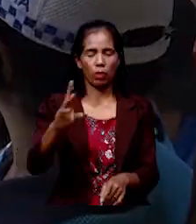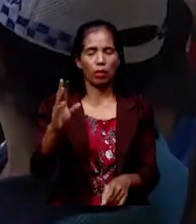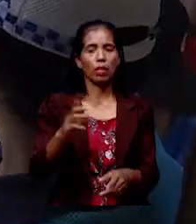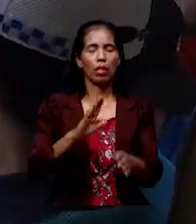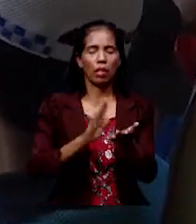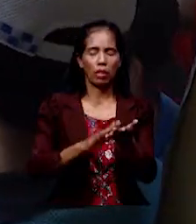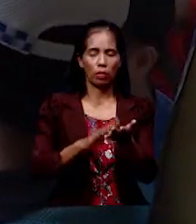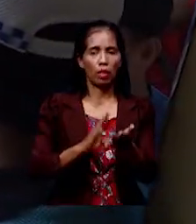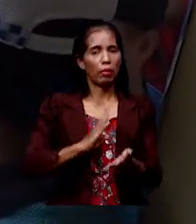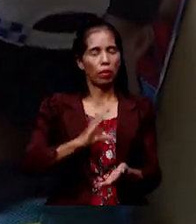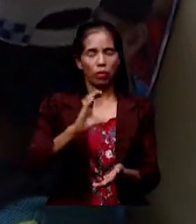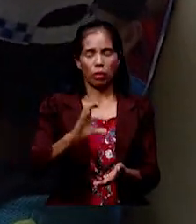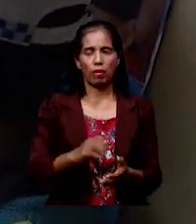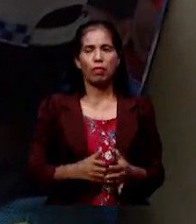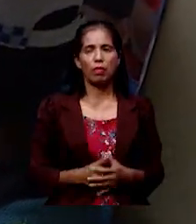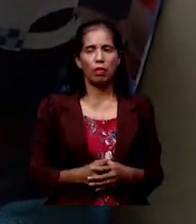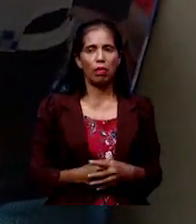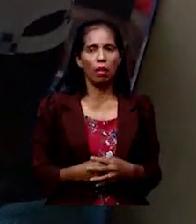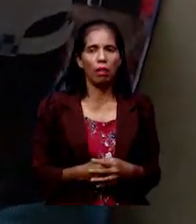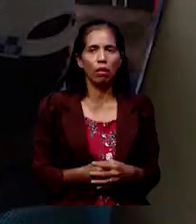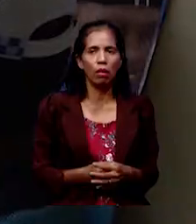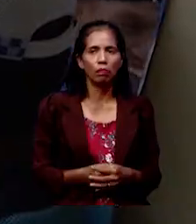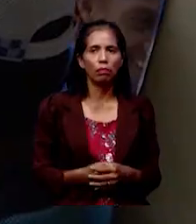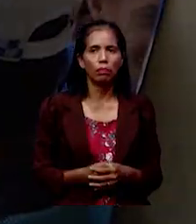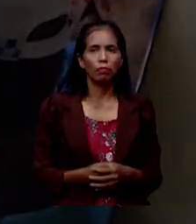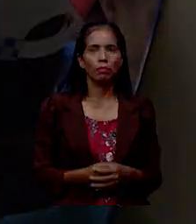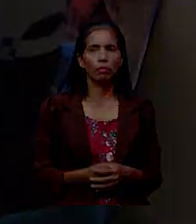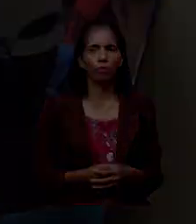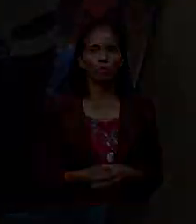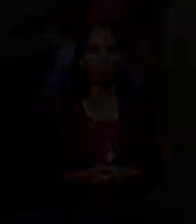Vocacional Becora. Bem-vinda Ximenes, Agostinho da Costa. GMN.